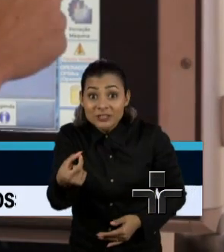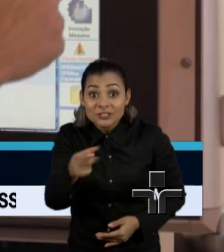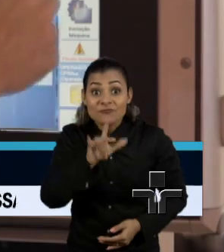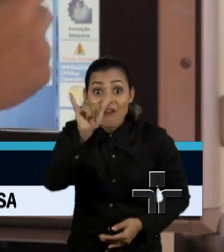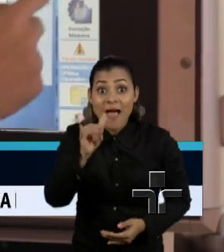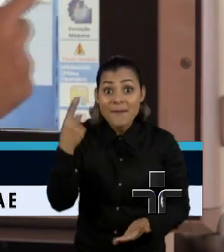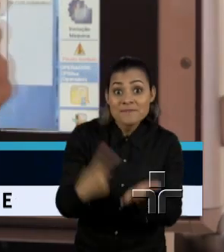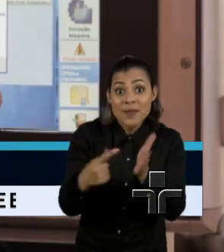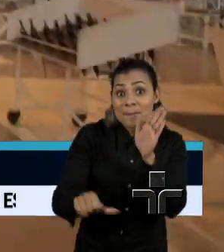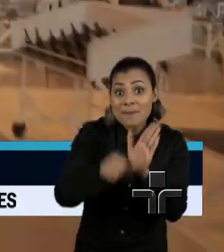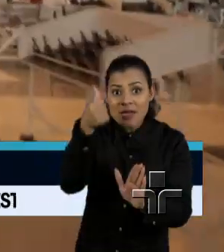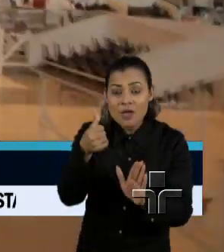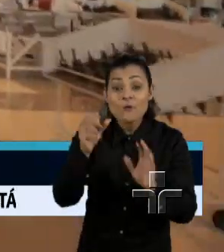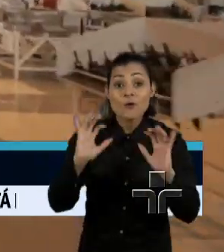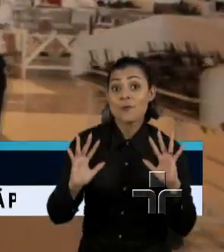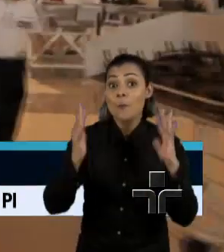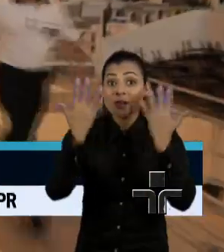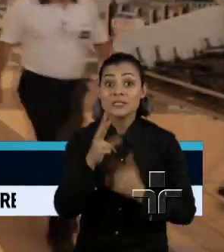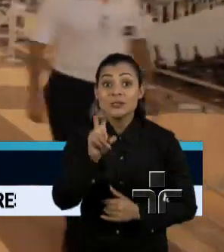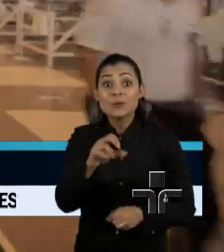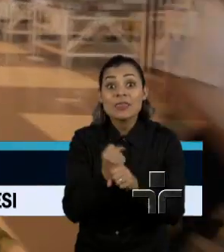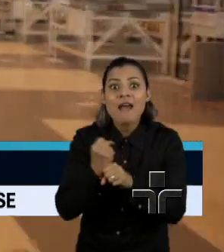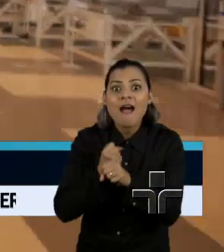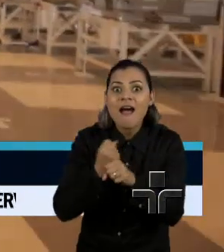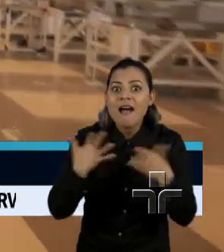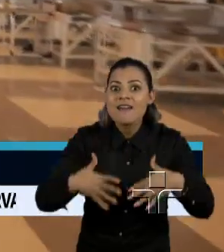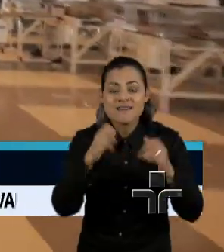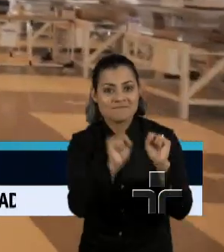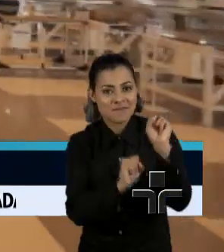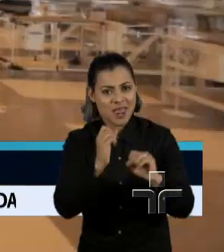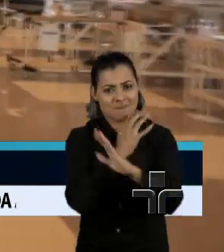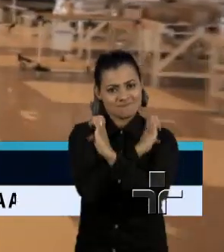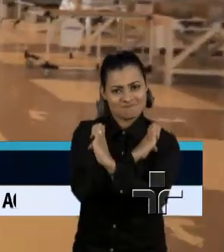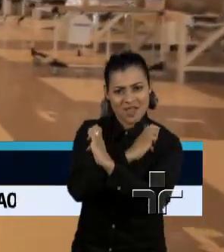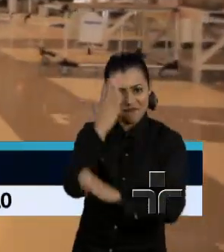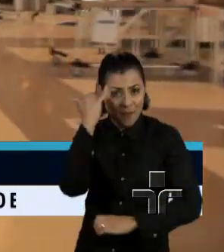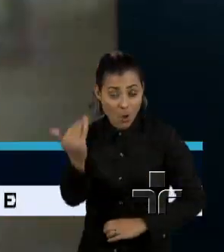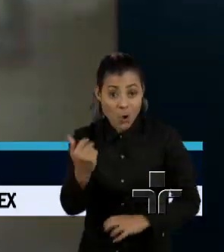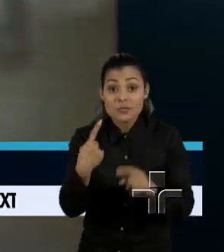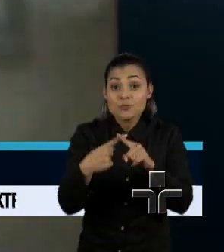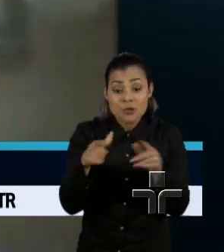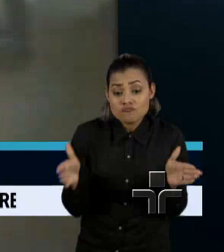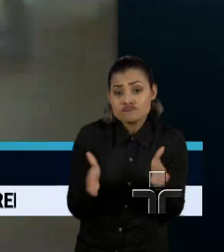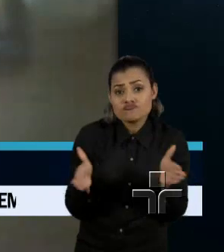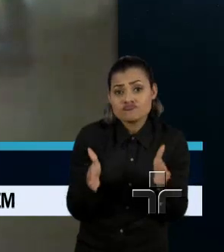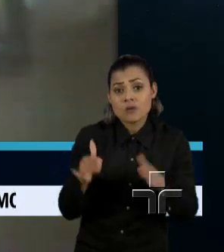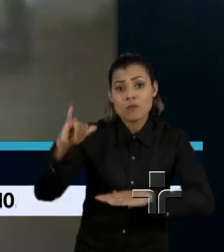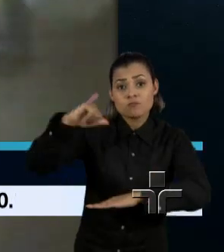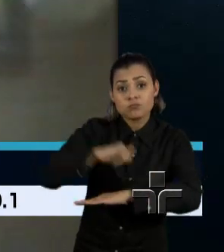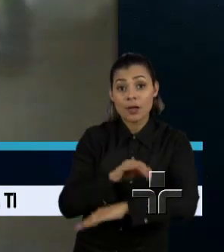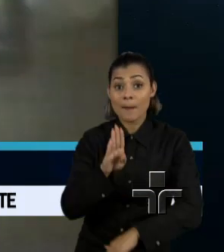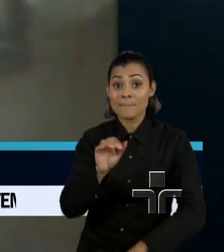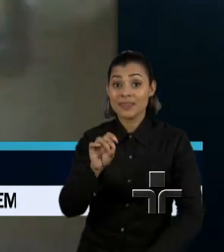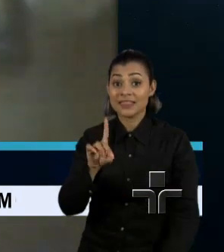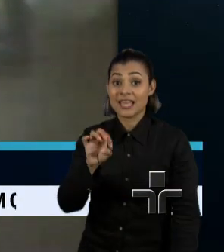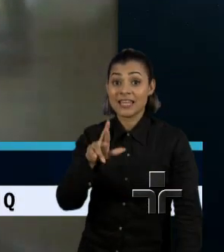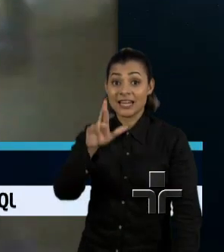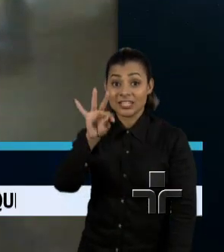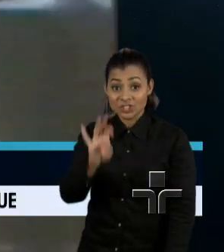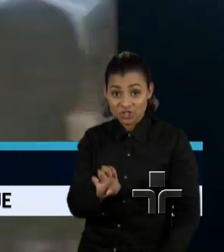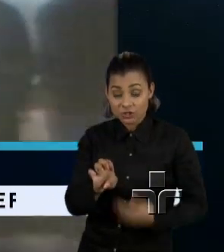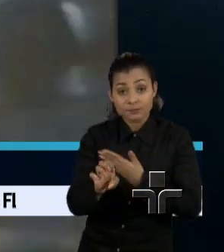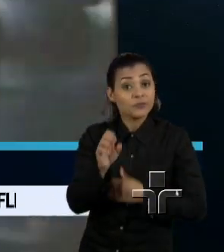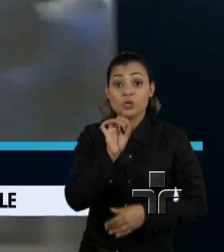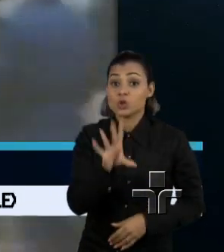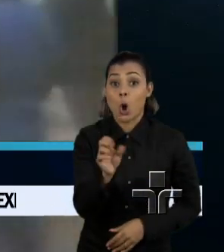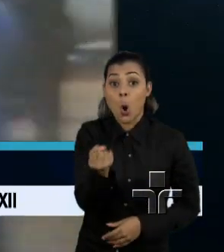faz parte das comemorações de 50 anos da empresa. Uma história que começou com uma pequena aeronave, o Bandeirante, com capacidade para transportar